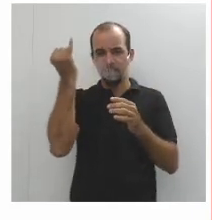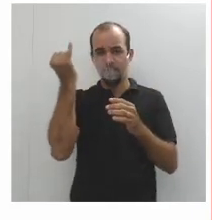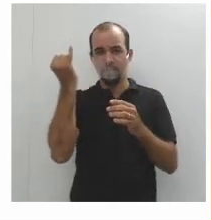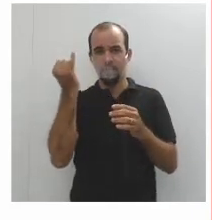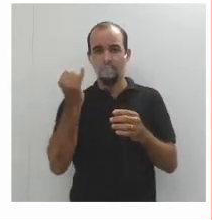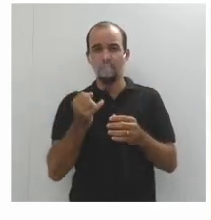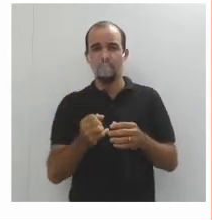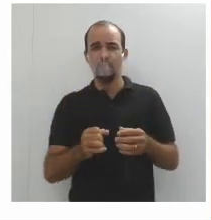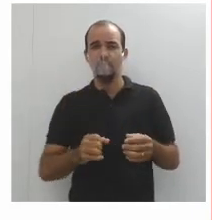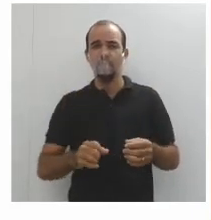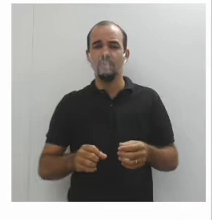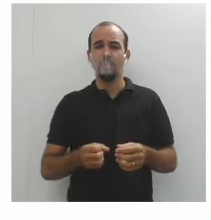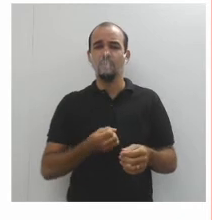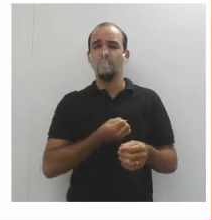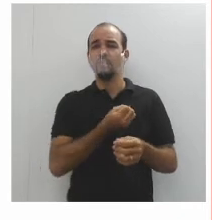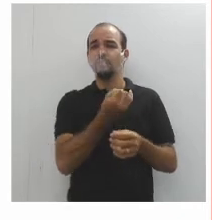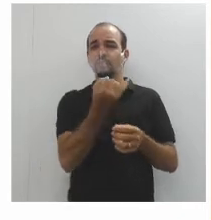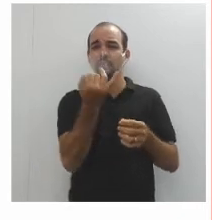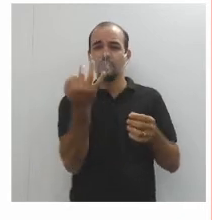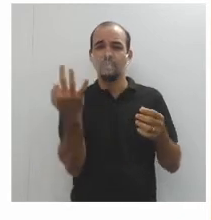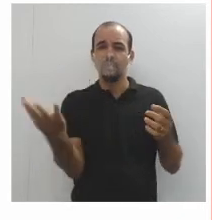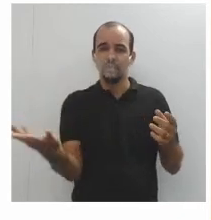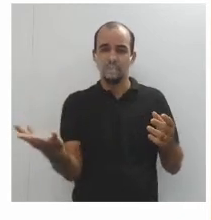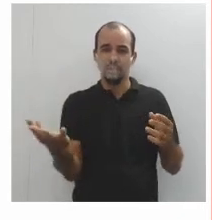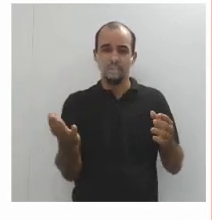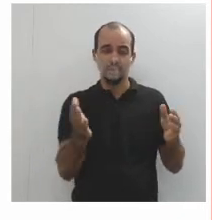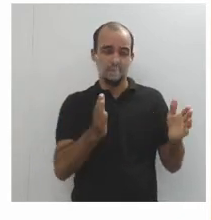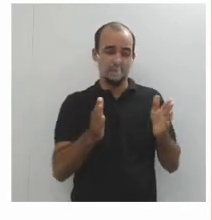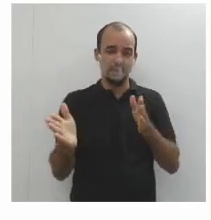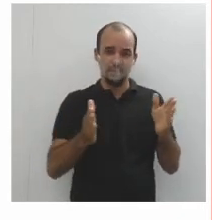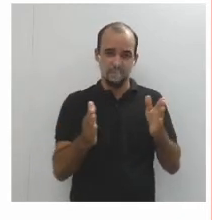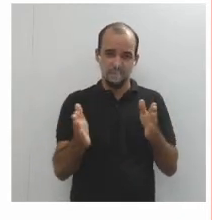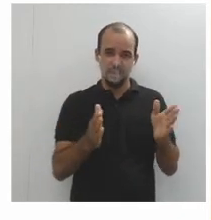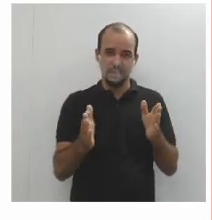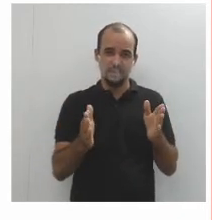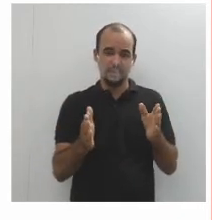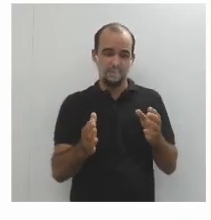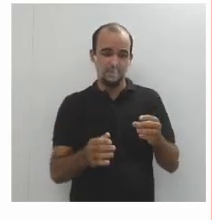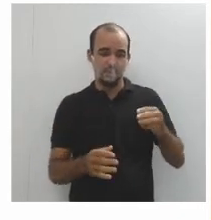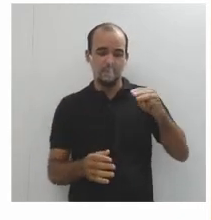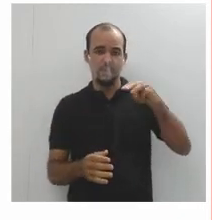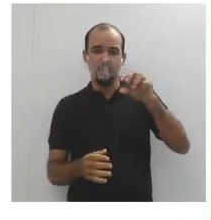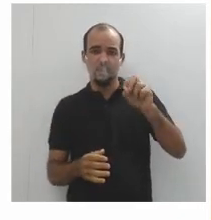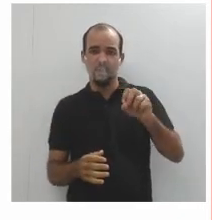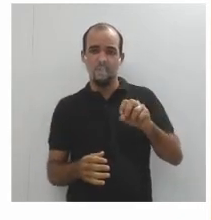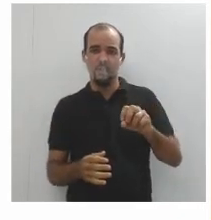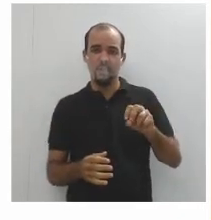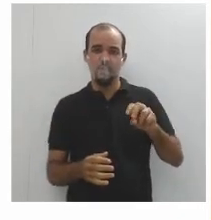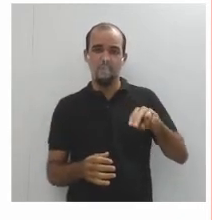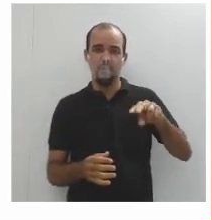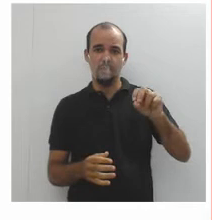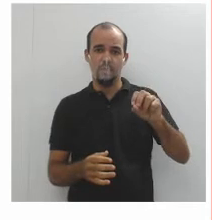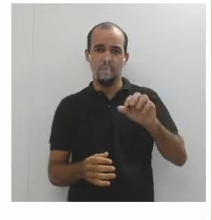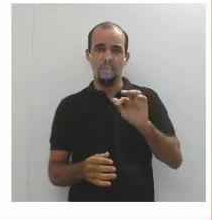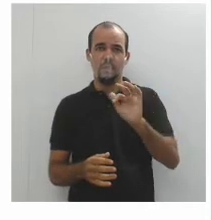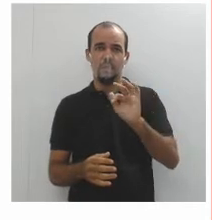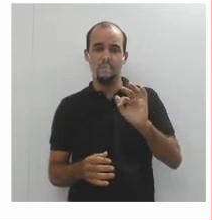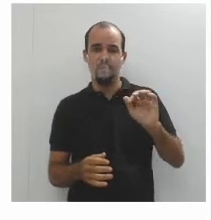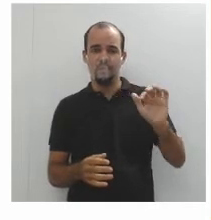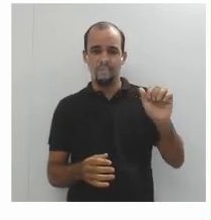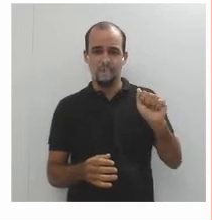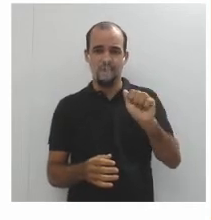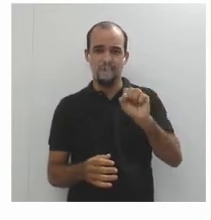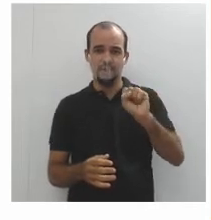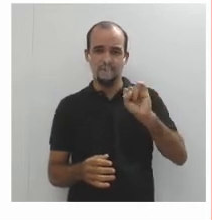eu posso ser um sistema monofásico, que apresenta uma única fase, logo eu